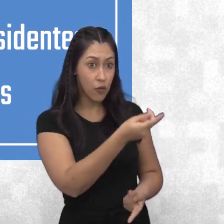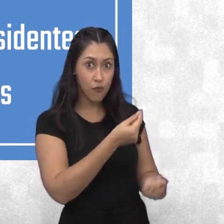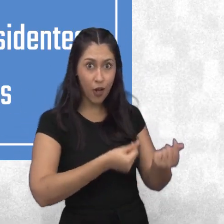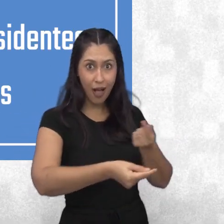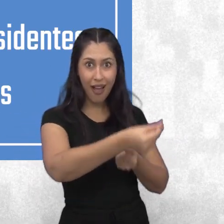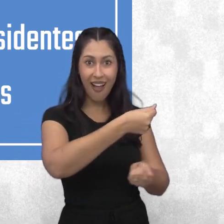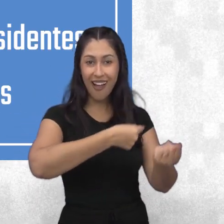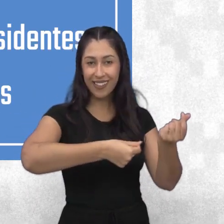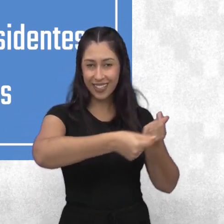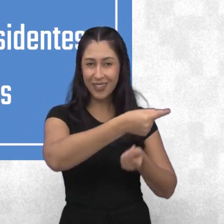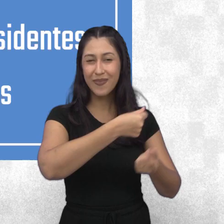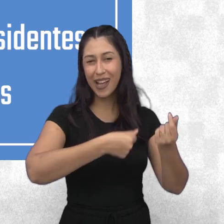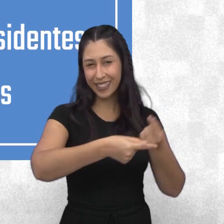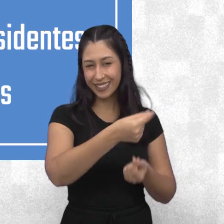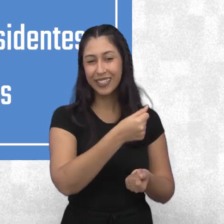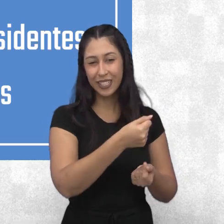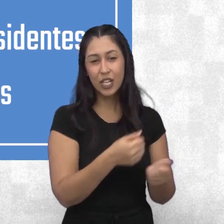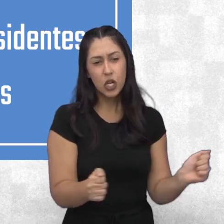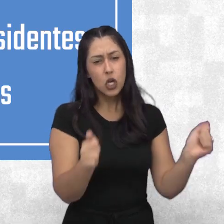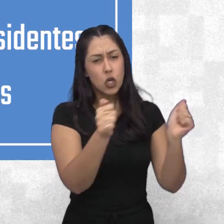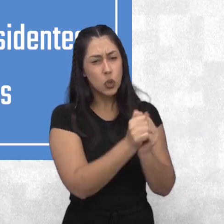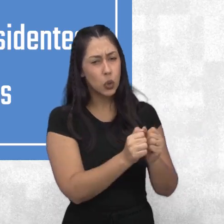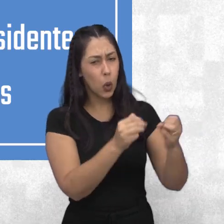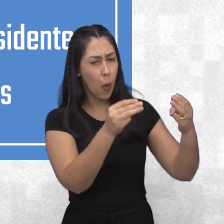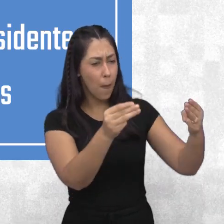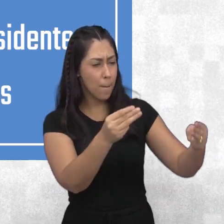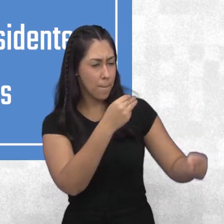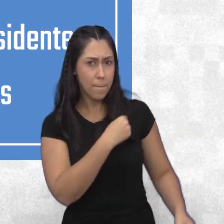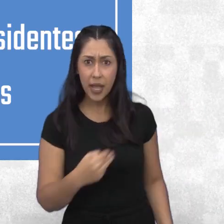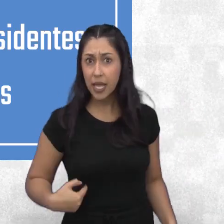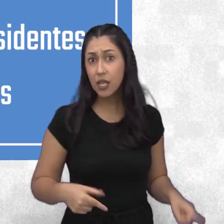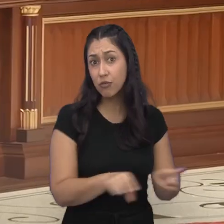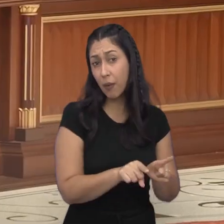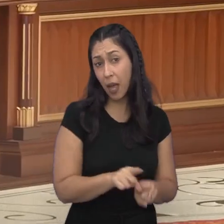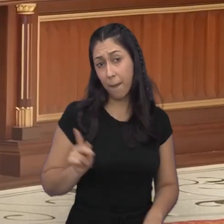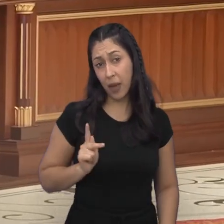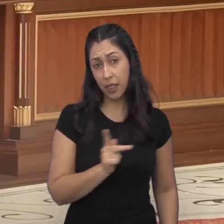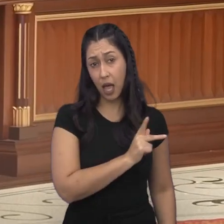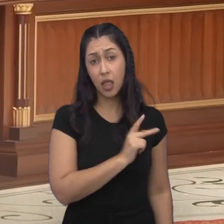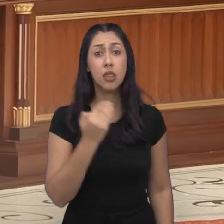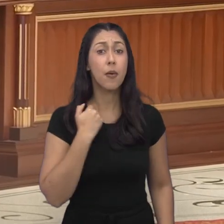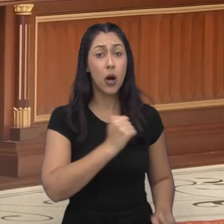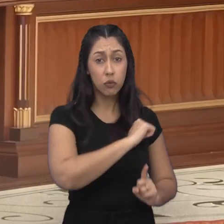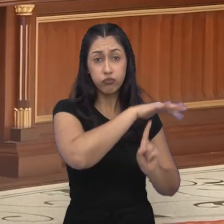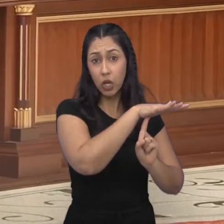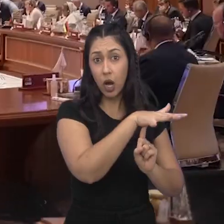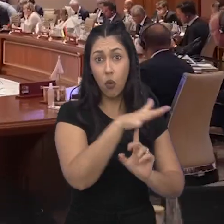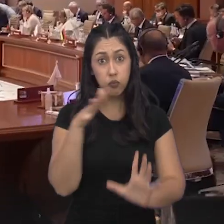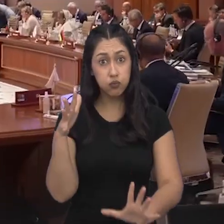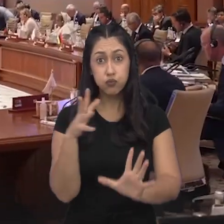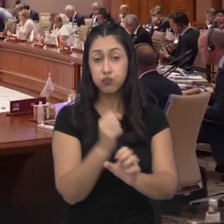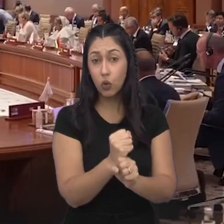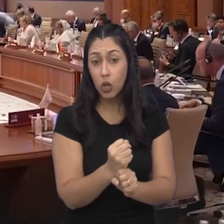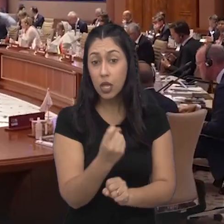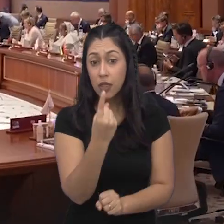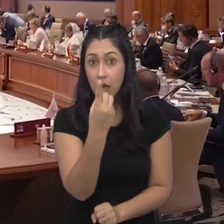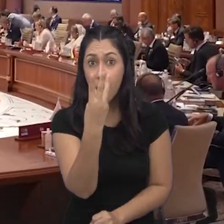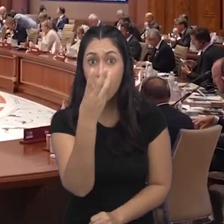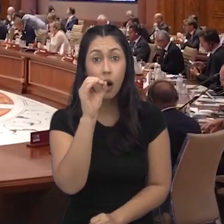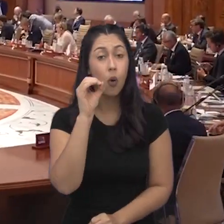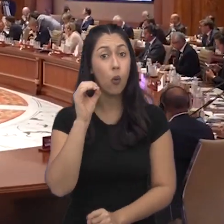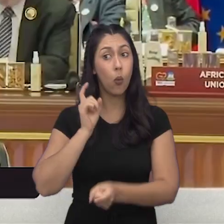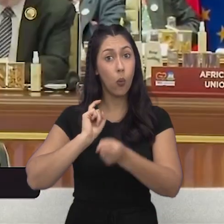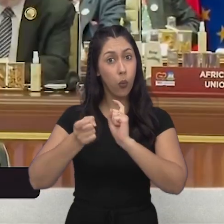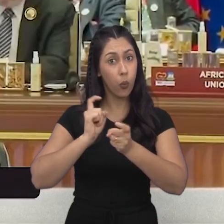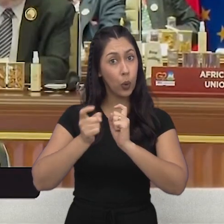de Finanças e presidentes dos bancos centrais dos países membros. Ao todo, são 130 reuniões com grupos